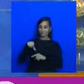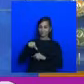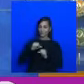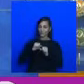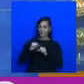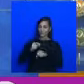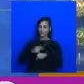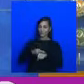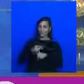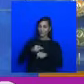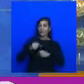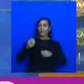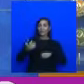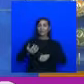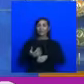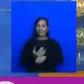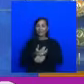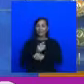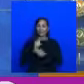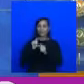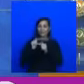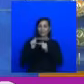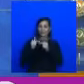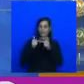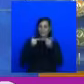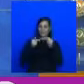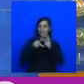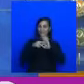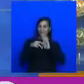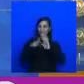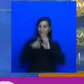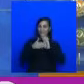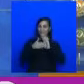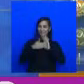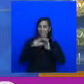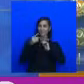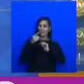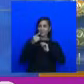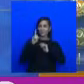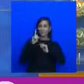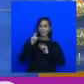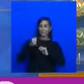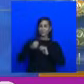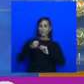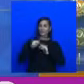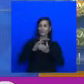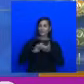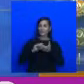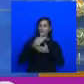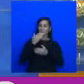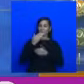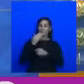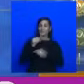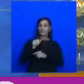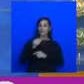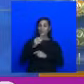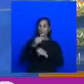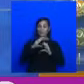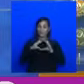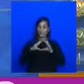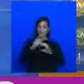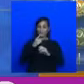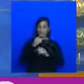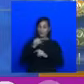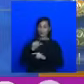09. E pode ser agora a emoção da sorte batendo na sua aposta. O 15º e último número da Loto Fácil, bola